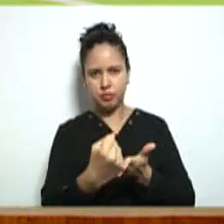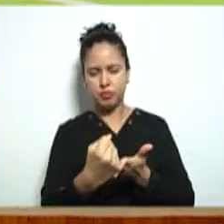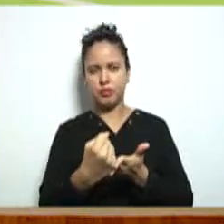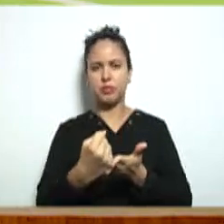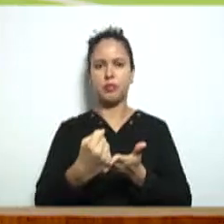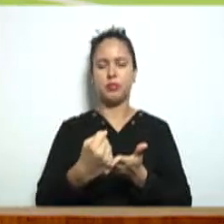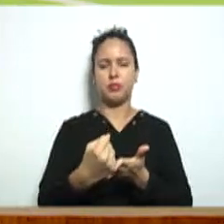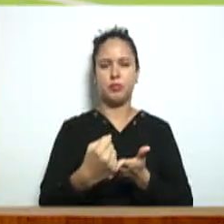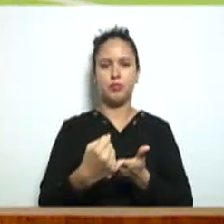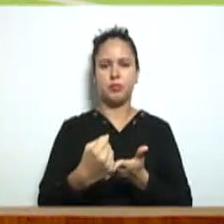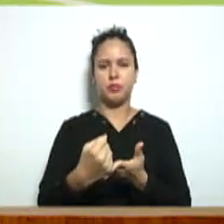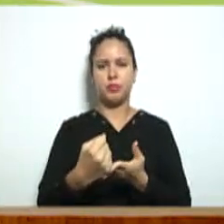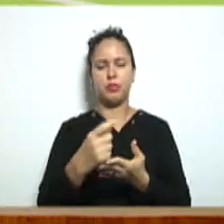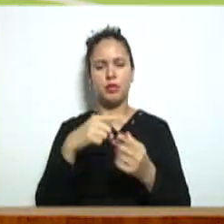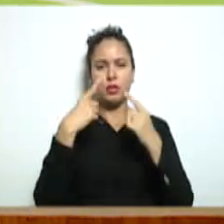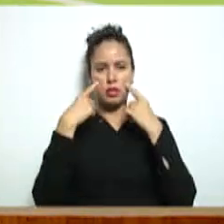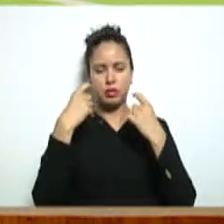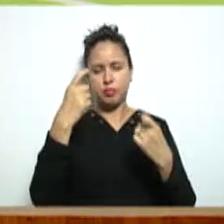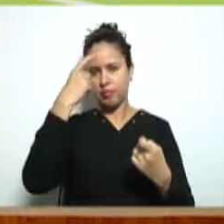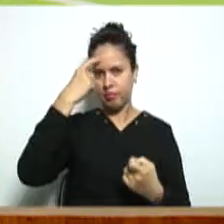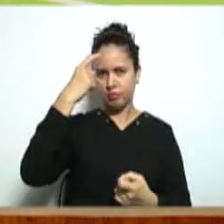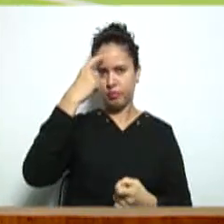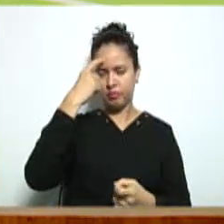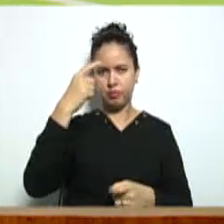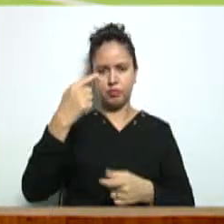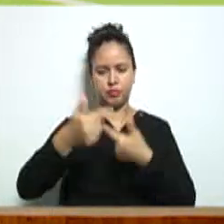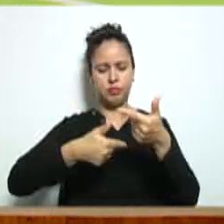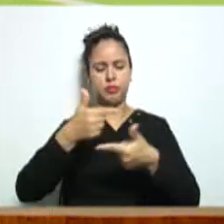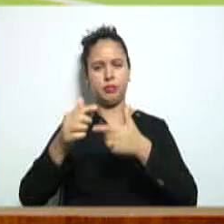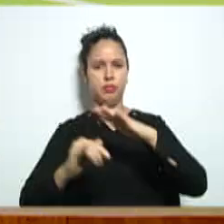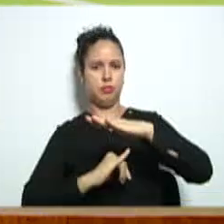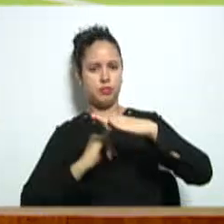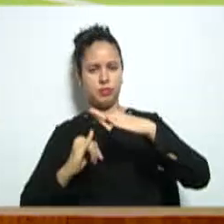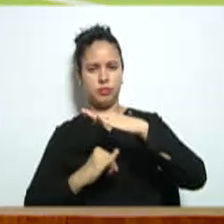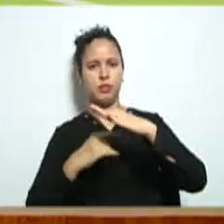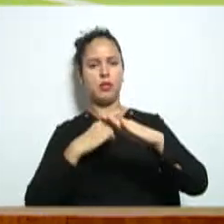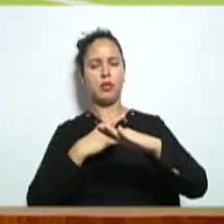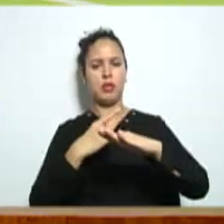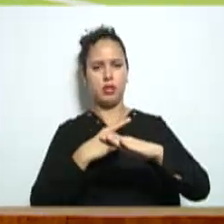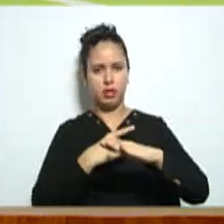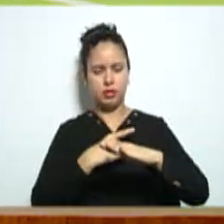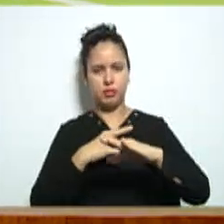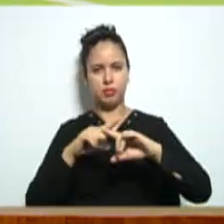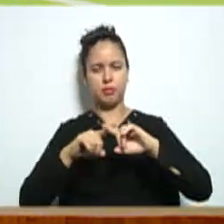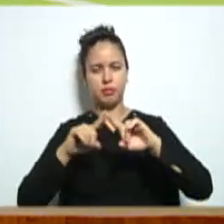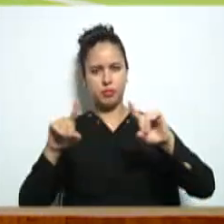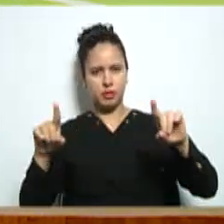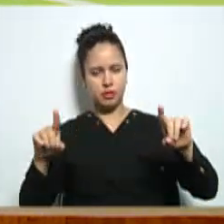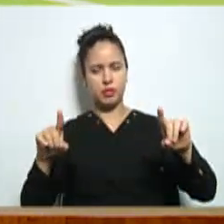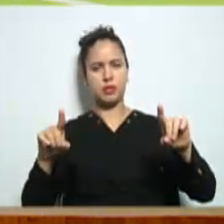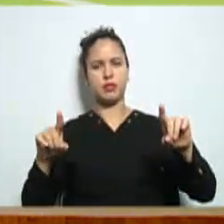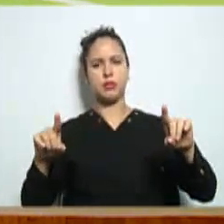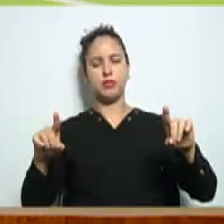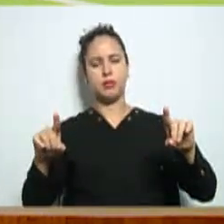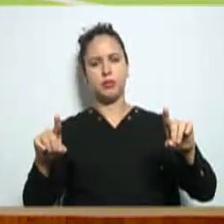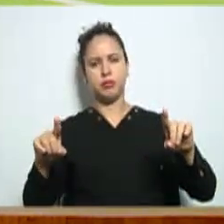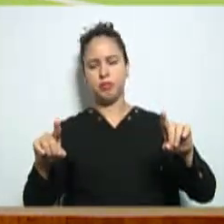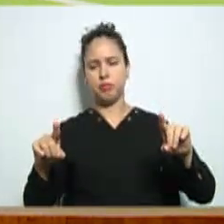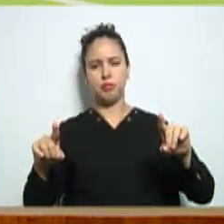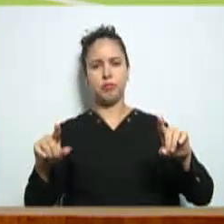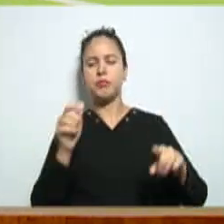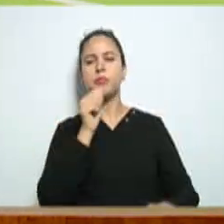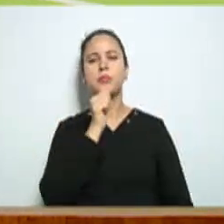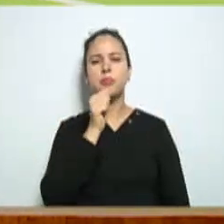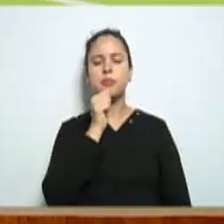firmado. E é interessante pensar que estes trabalhos informais, embora existam, não garantem essas séries de direitos que,